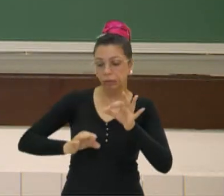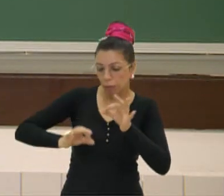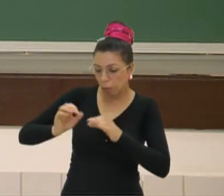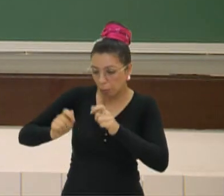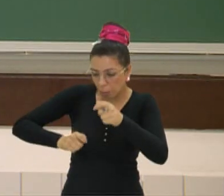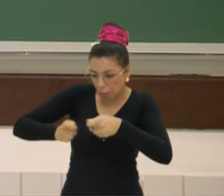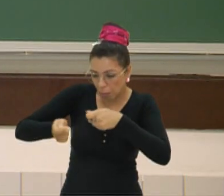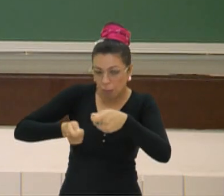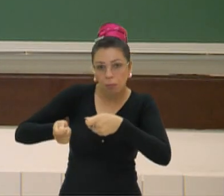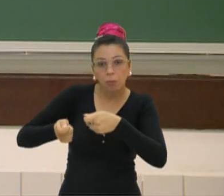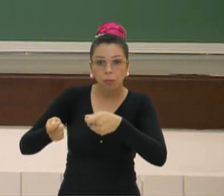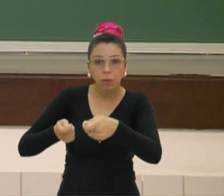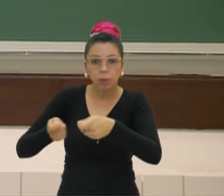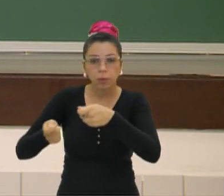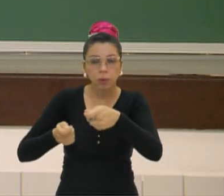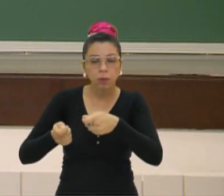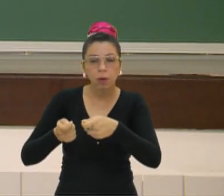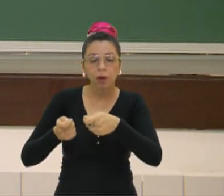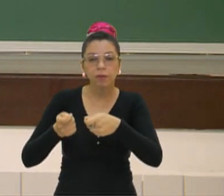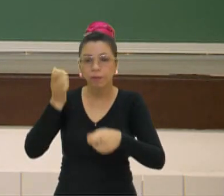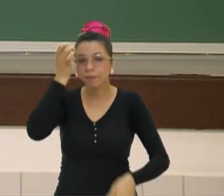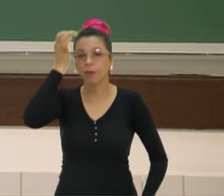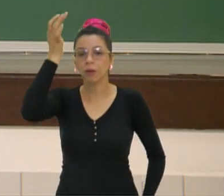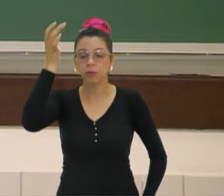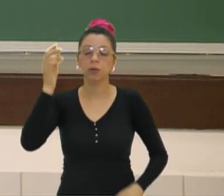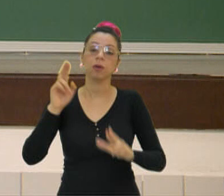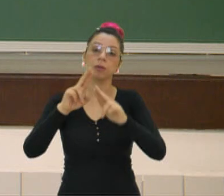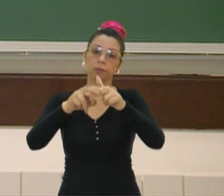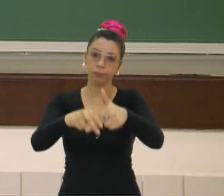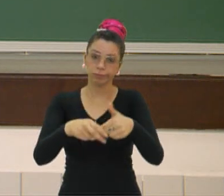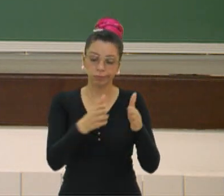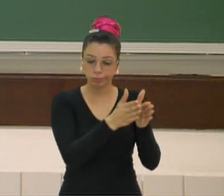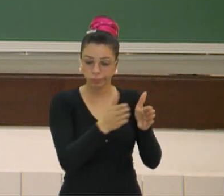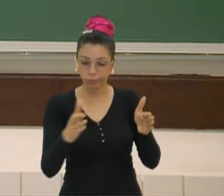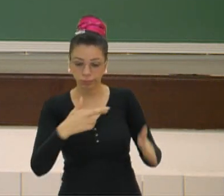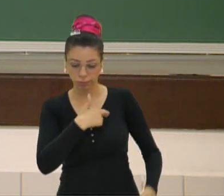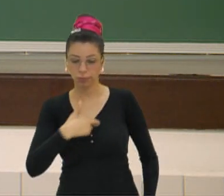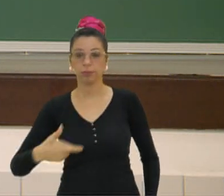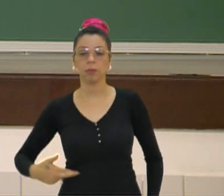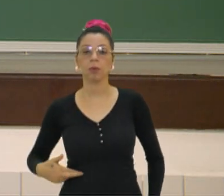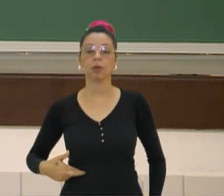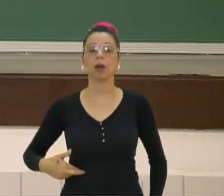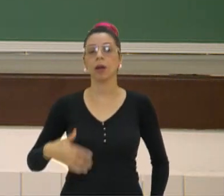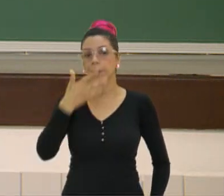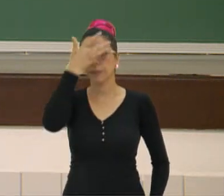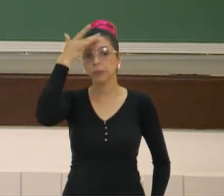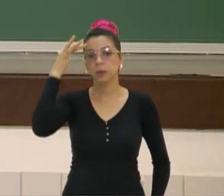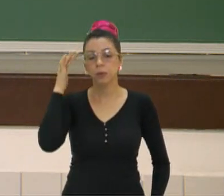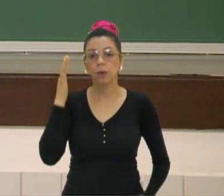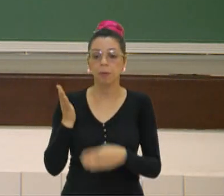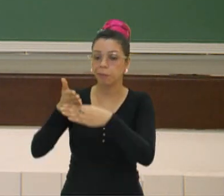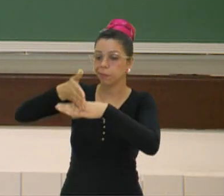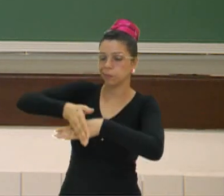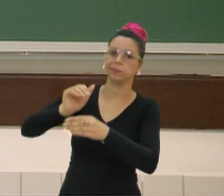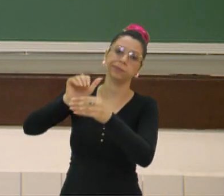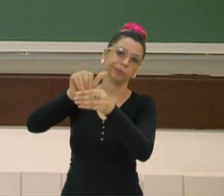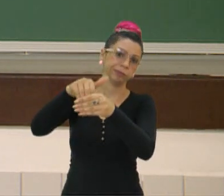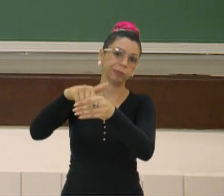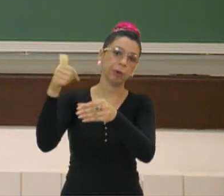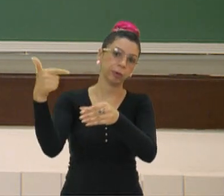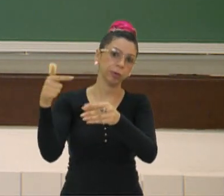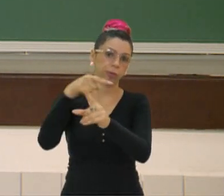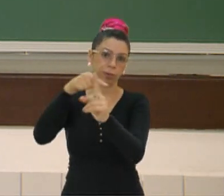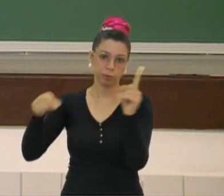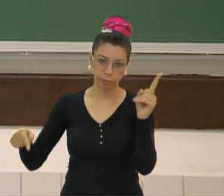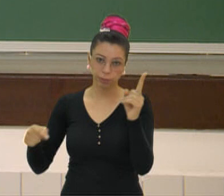pelo poder. Por isso, desde o nosso início da República, os analfabetos ainda não participam das eleições.